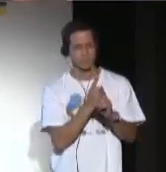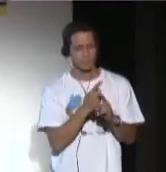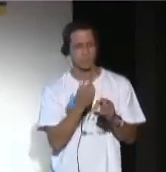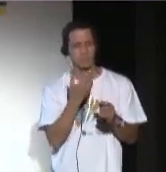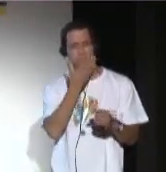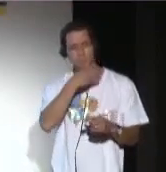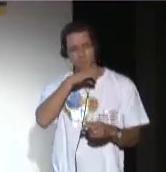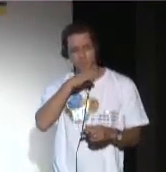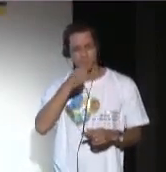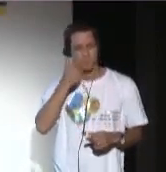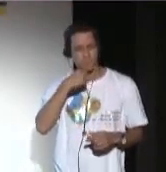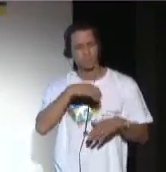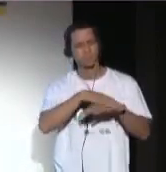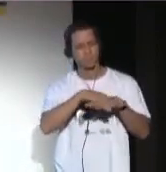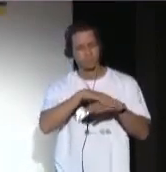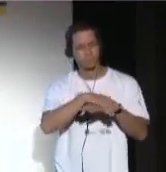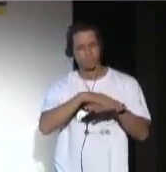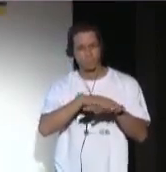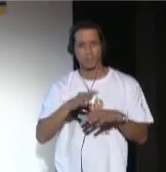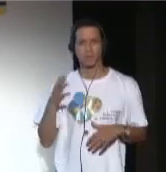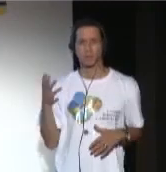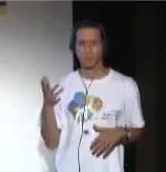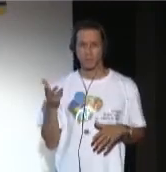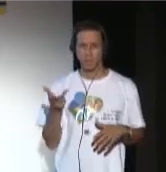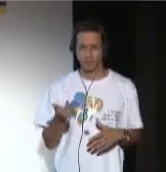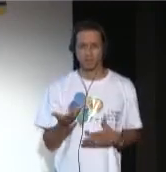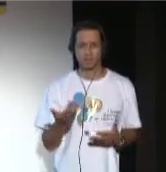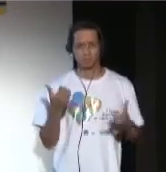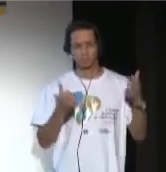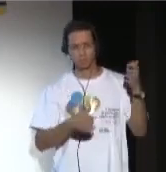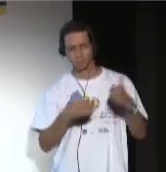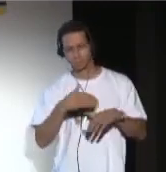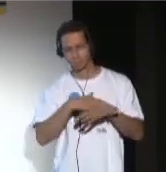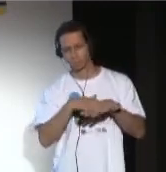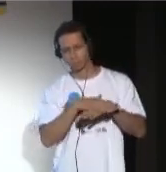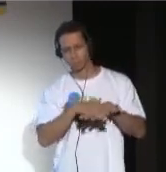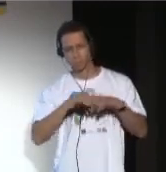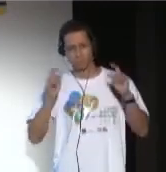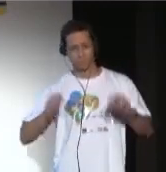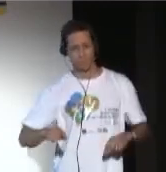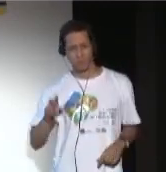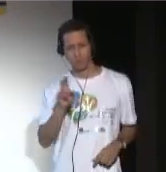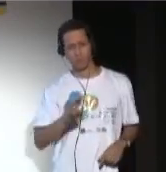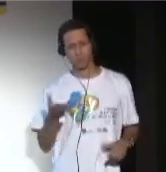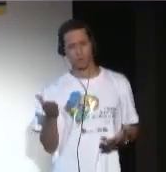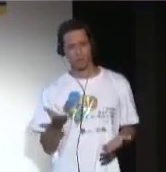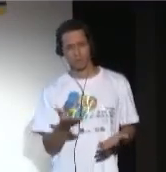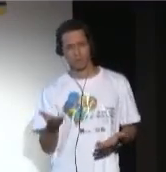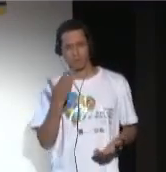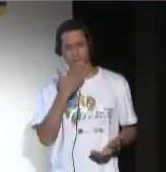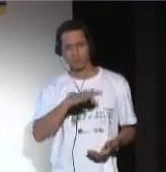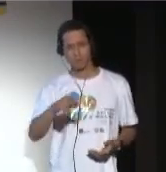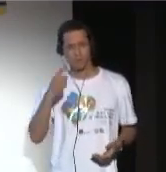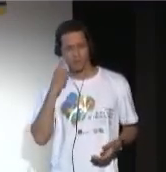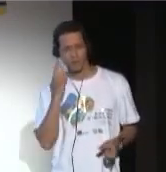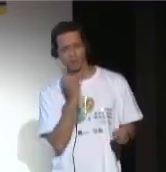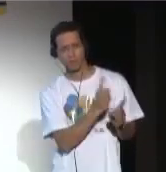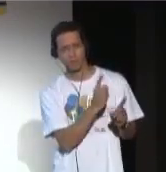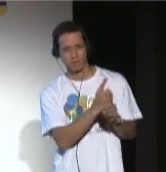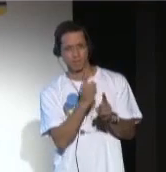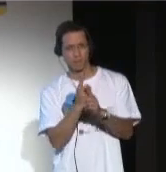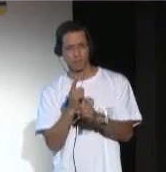dessa caixa de ferramentas, sobre essas habilidades. Ou seja, podemos usar as crianças para alcançar as gerações mais velhas